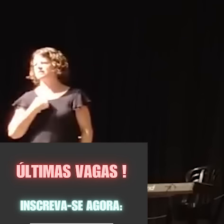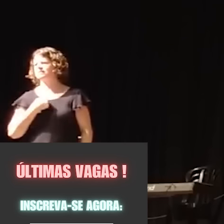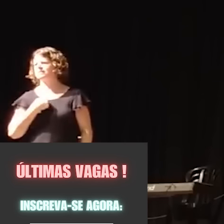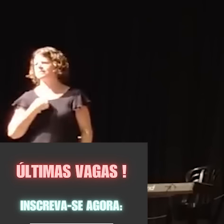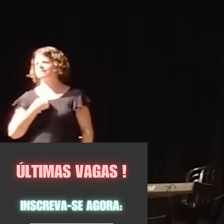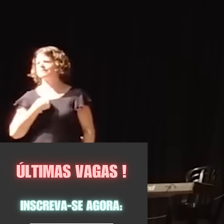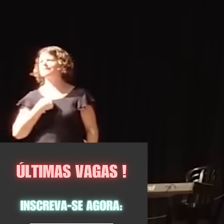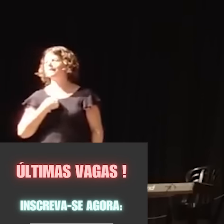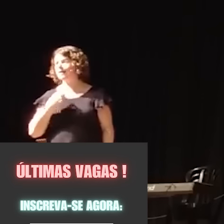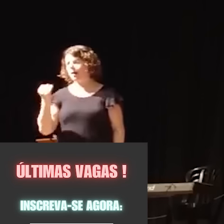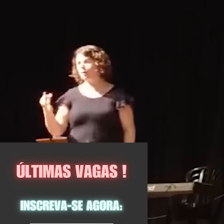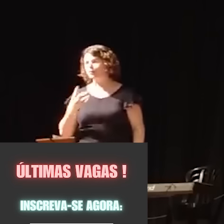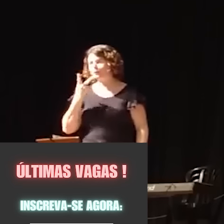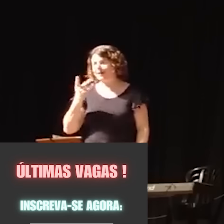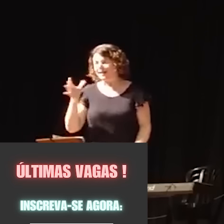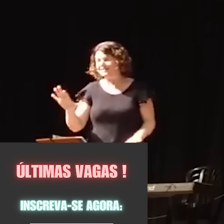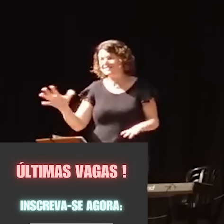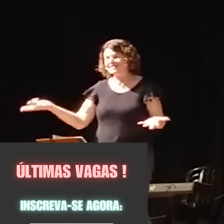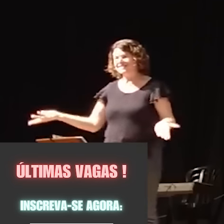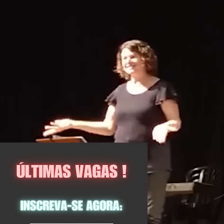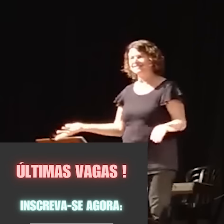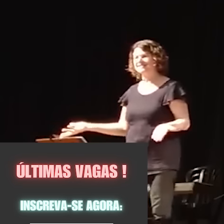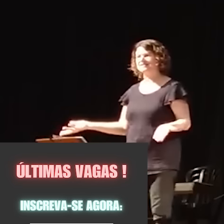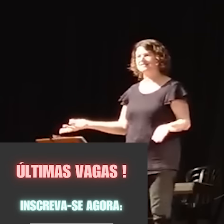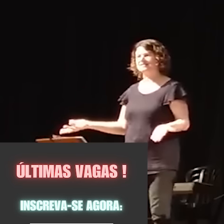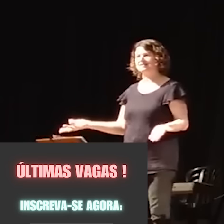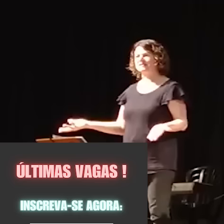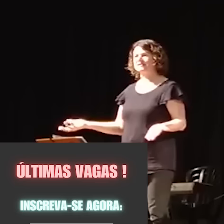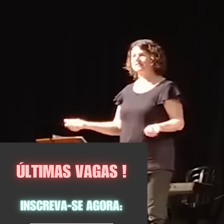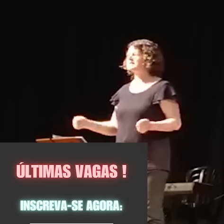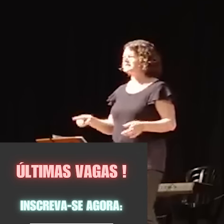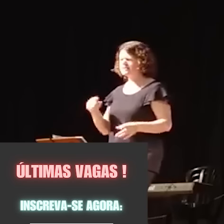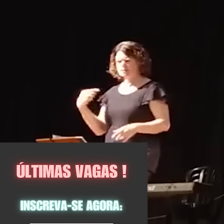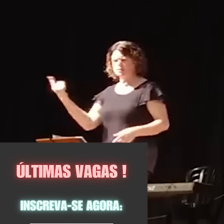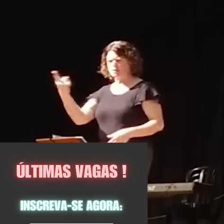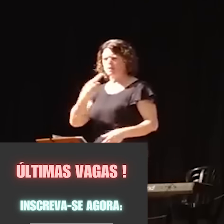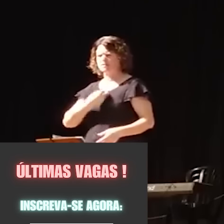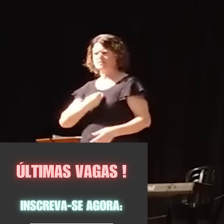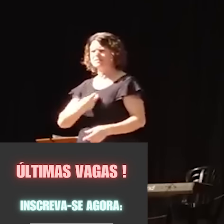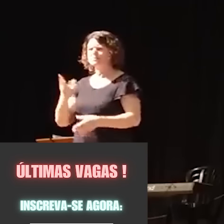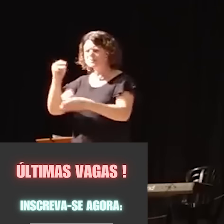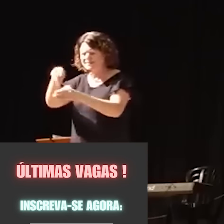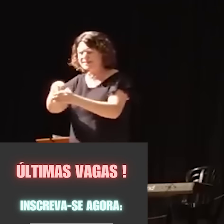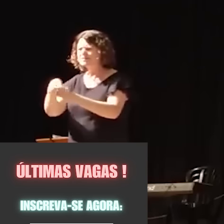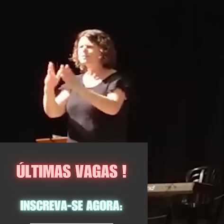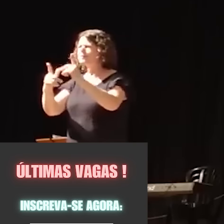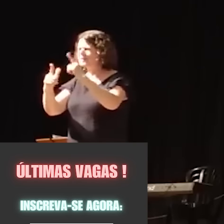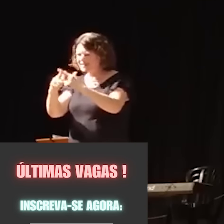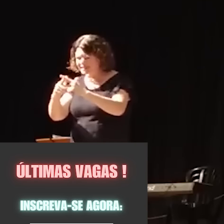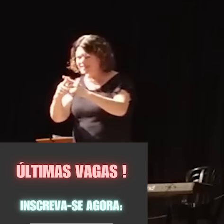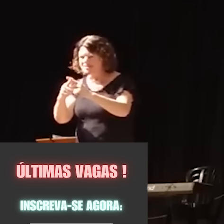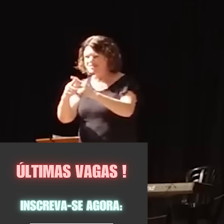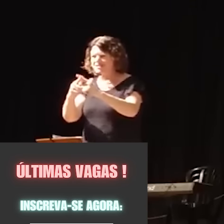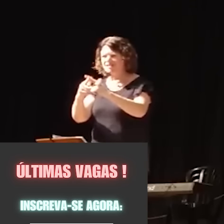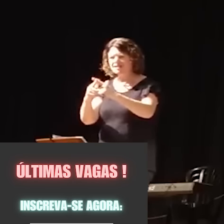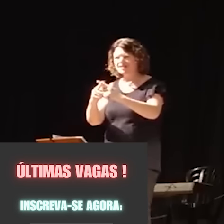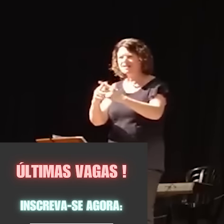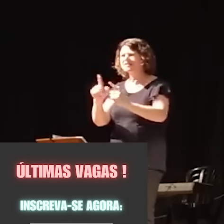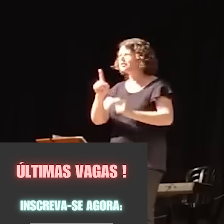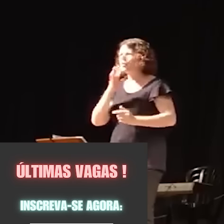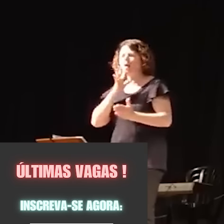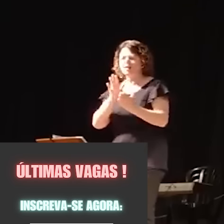uma igreja que não conhece a verdade Jesus diz vós pecais por não conheceres